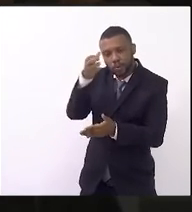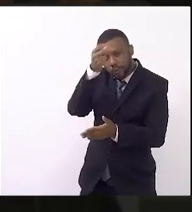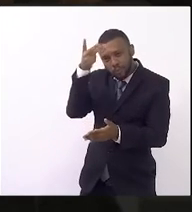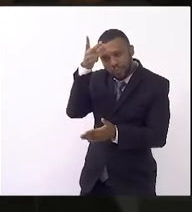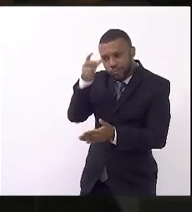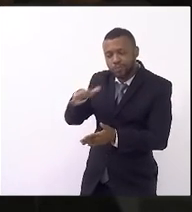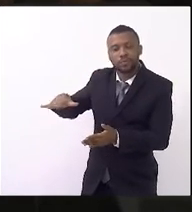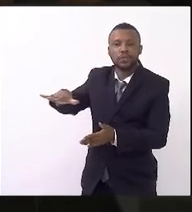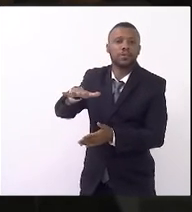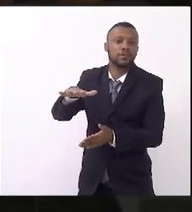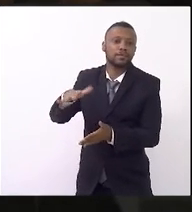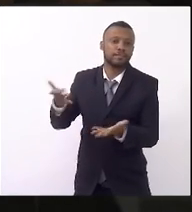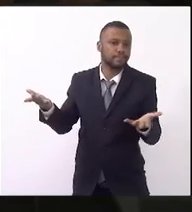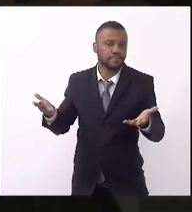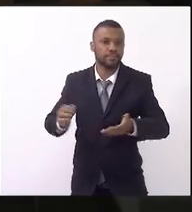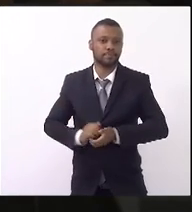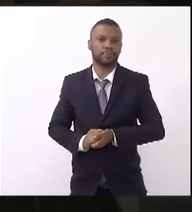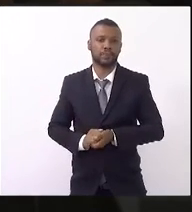Como é que você resolve